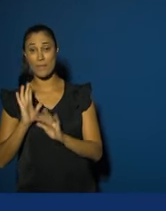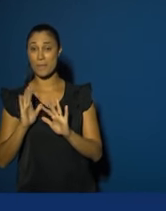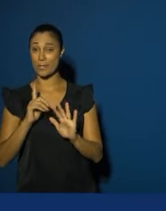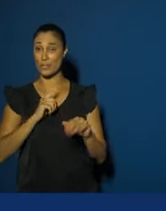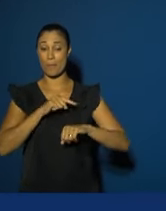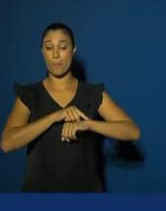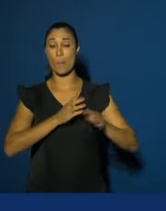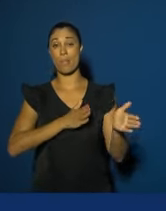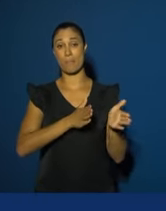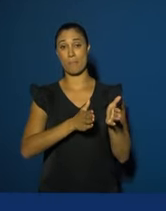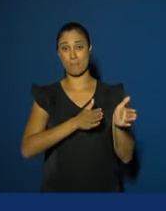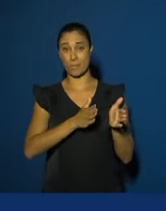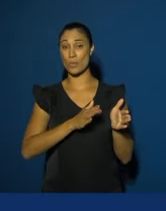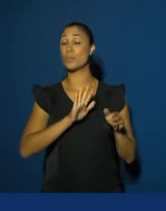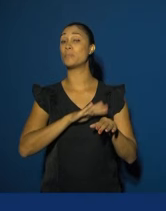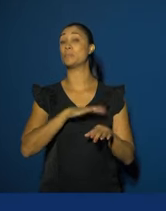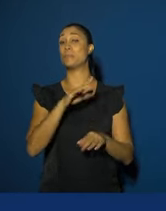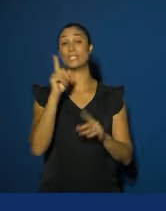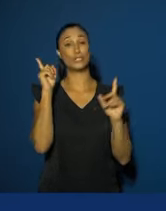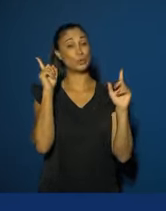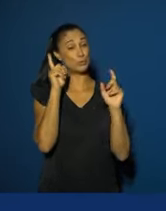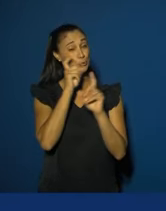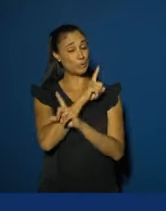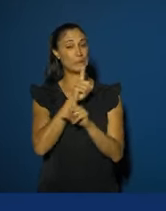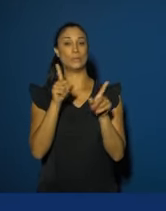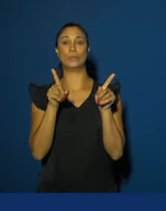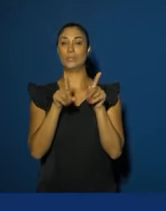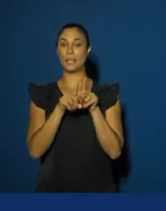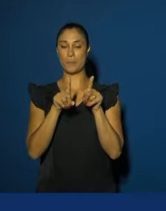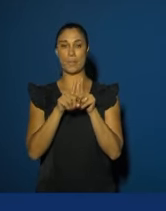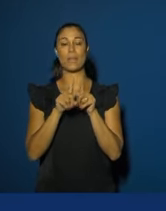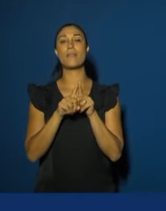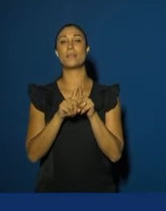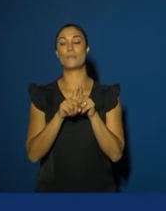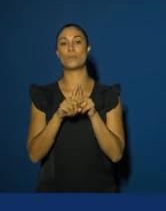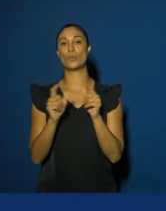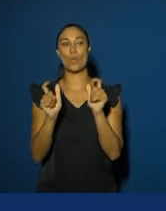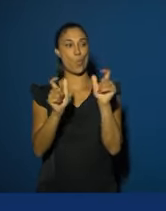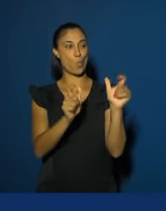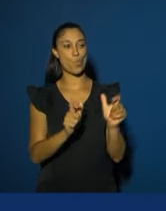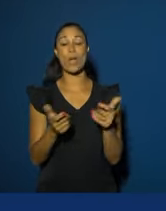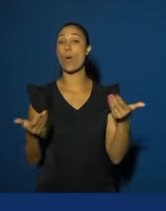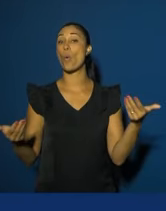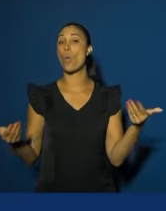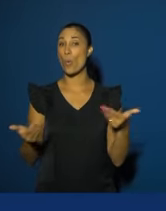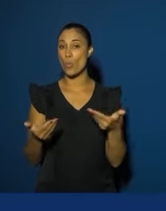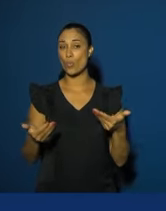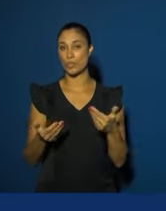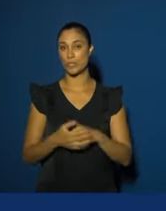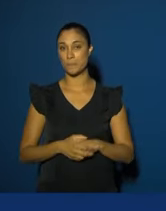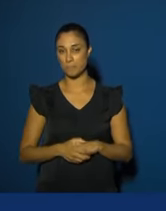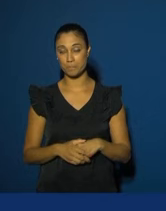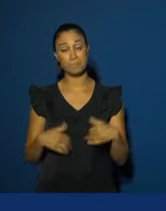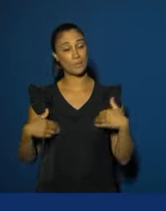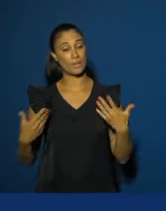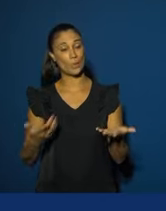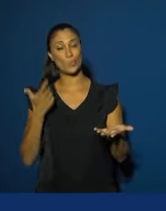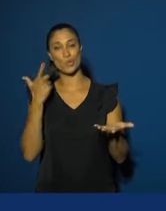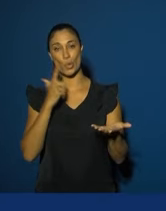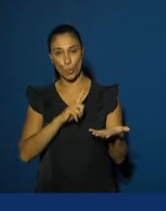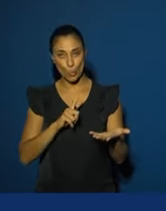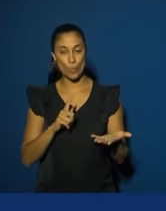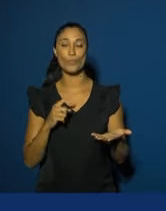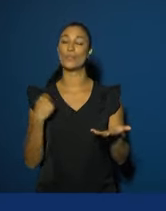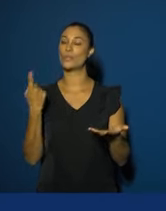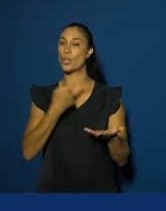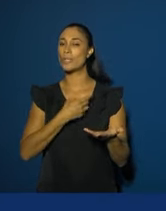momentos mais mais difíceis eh do que onde estamos agora ainda bem então mais uma vez